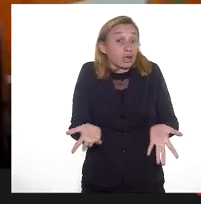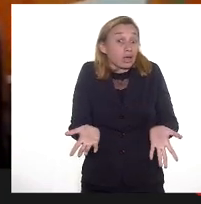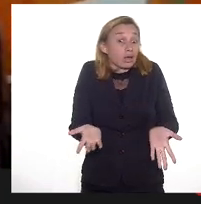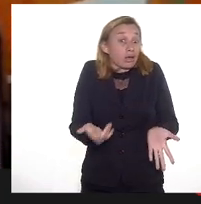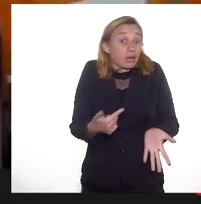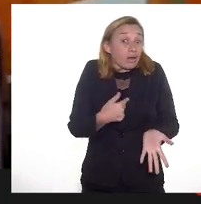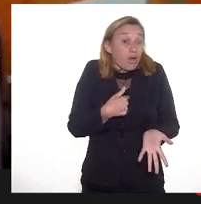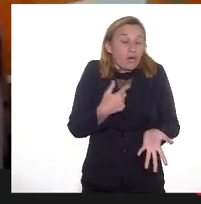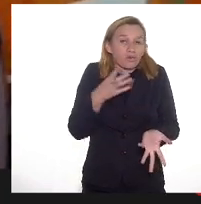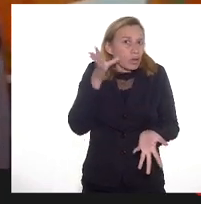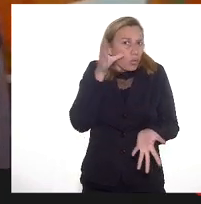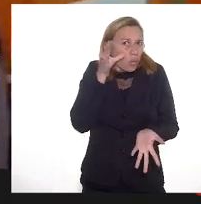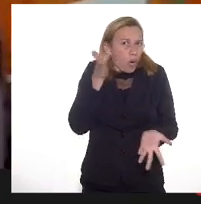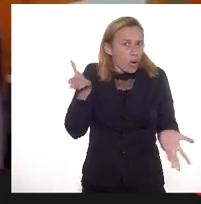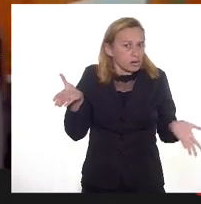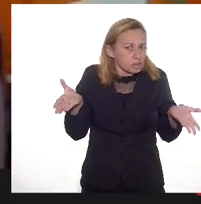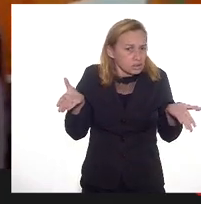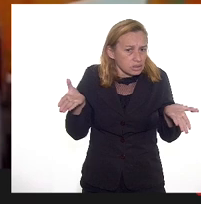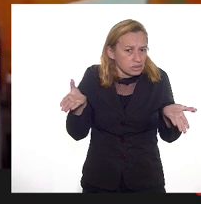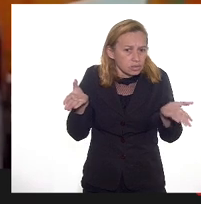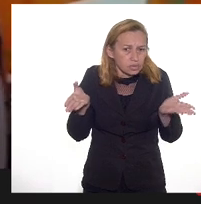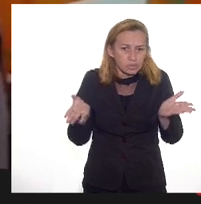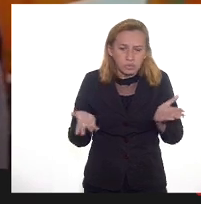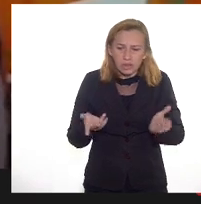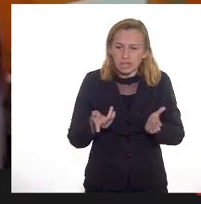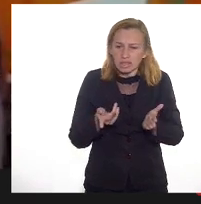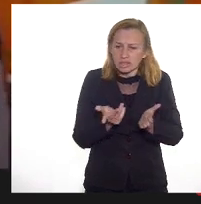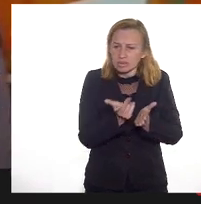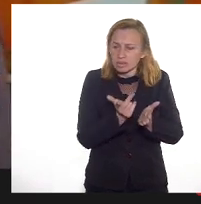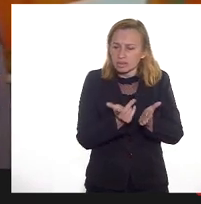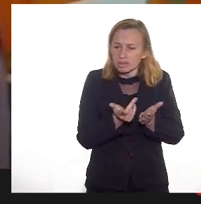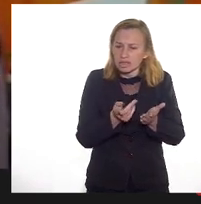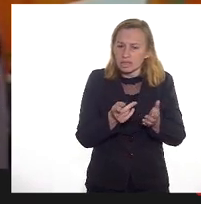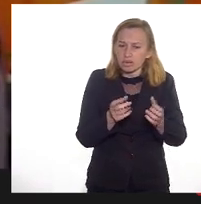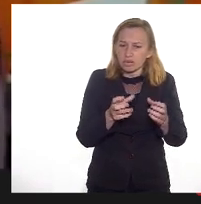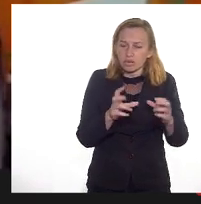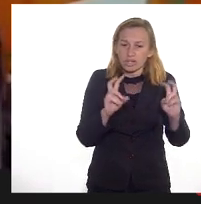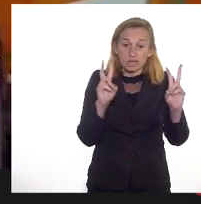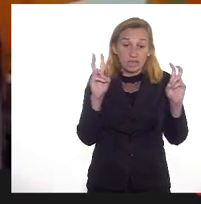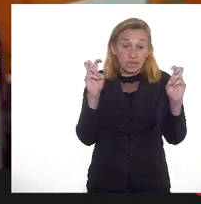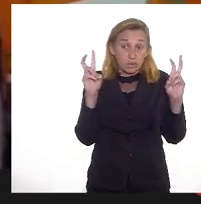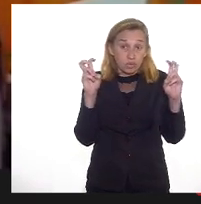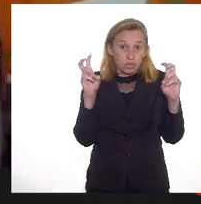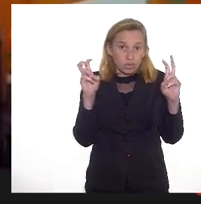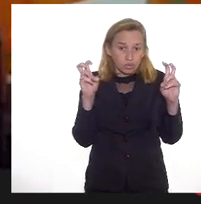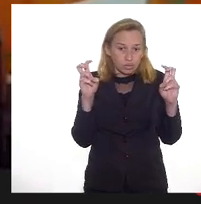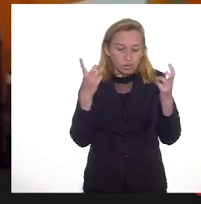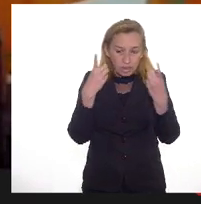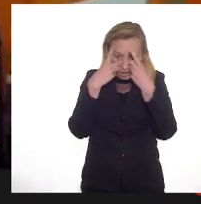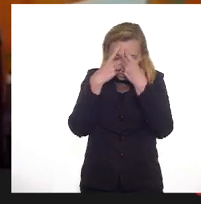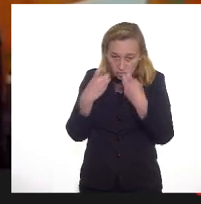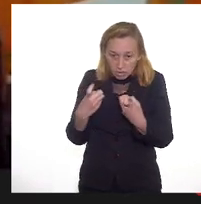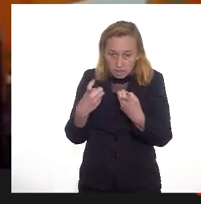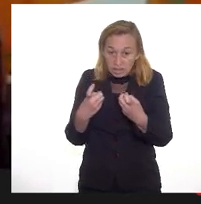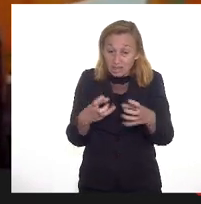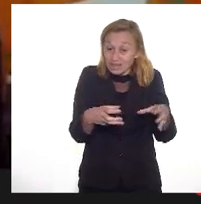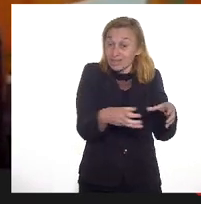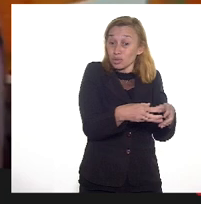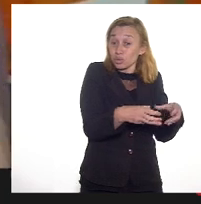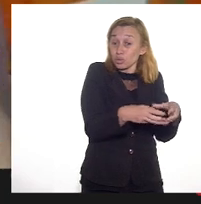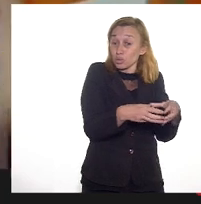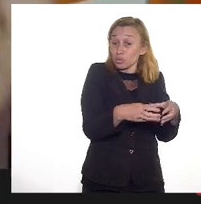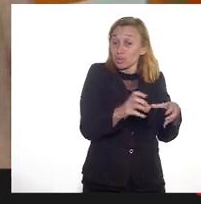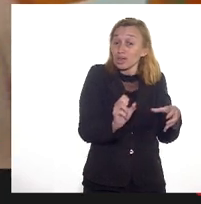eu fiquei muito curiosa com esse mapeamento desses ataques e a questão desses grupos. Se é